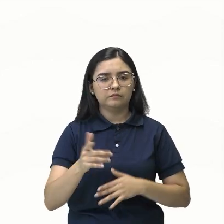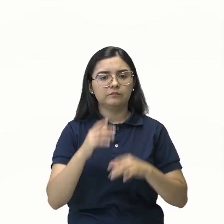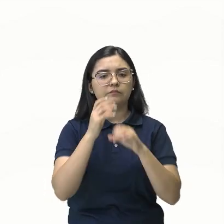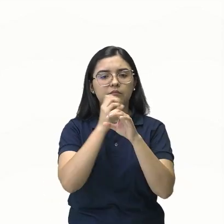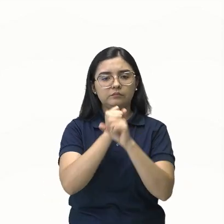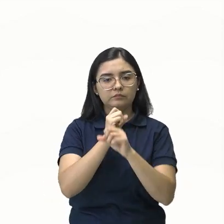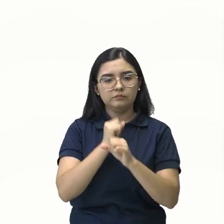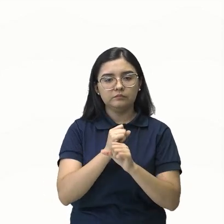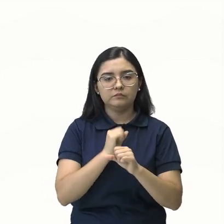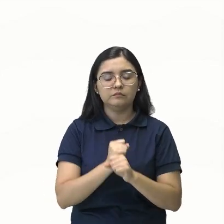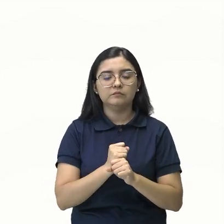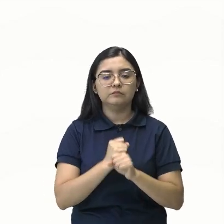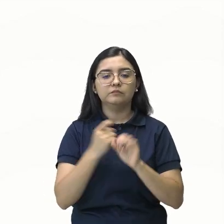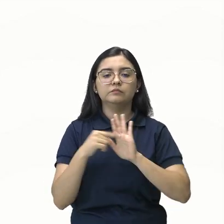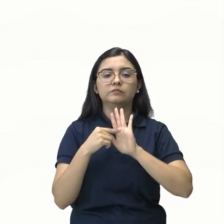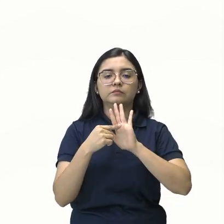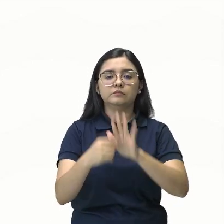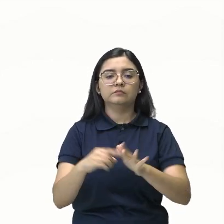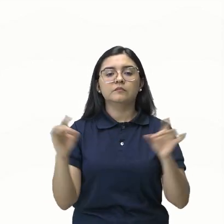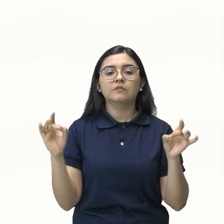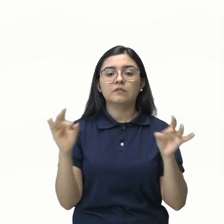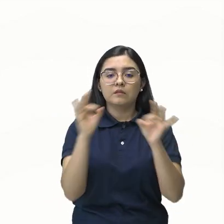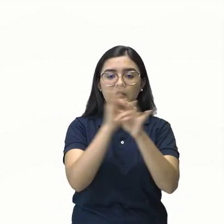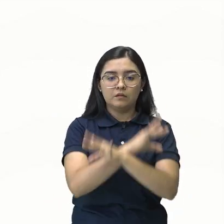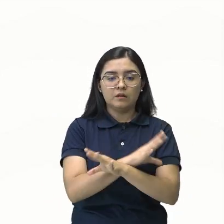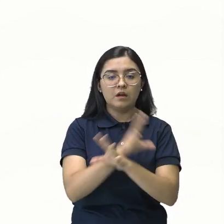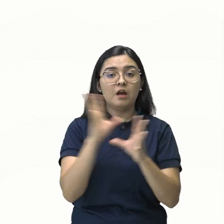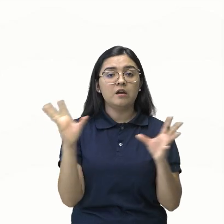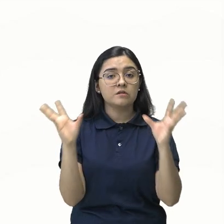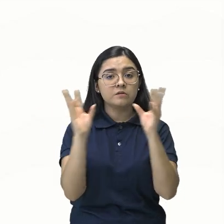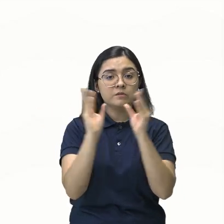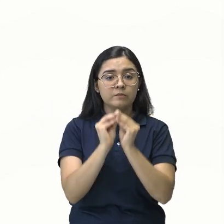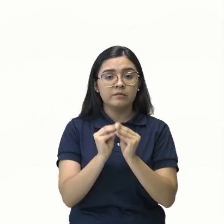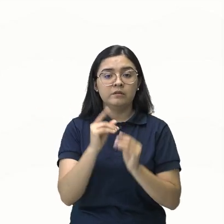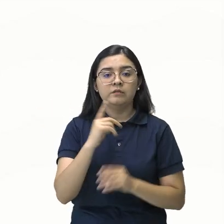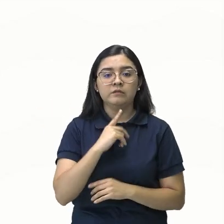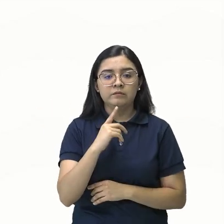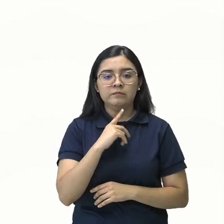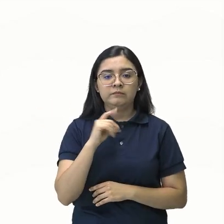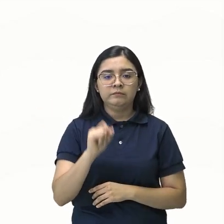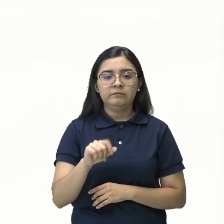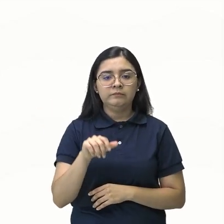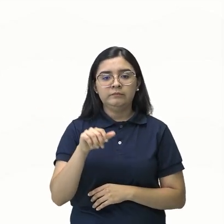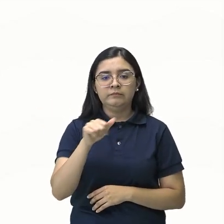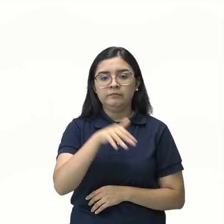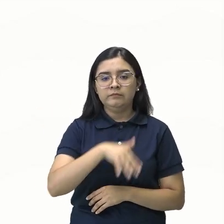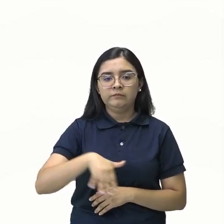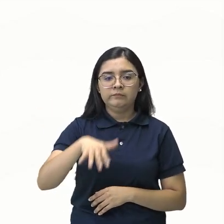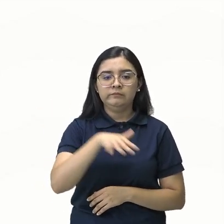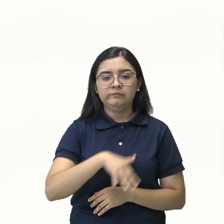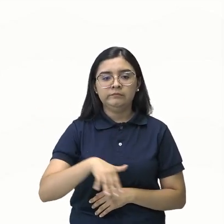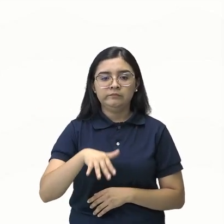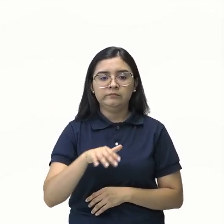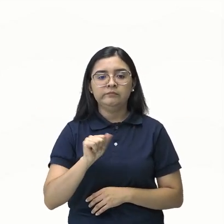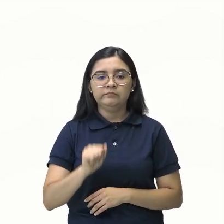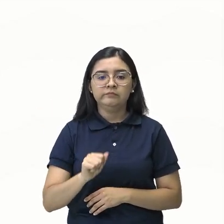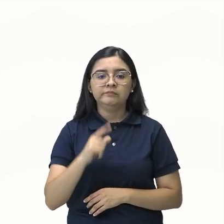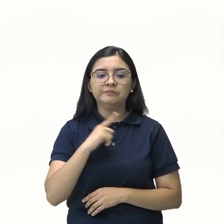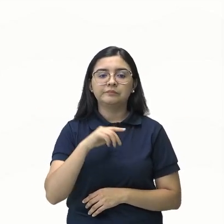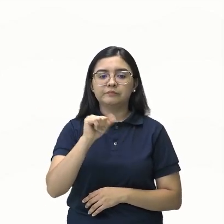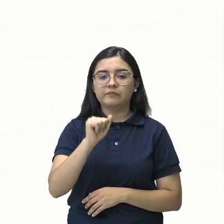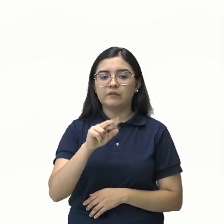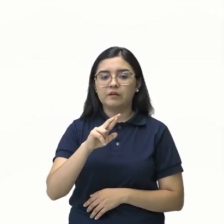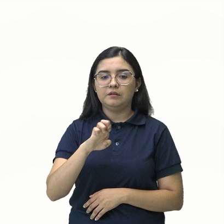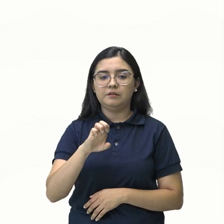já traz ela aqui já de forma já resumida, onde eu tenho a área da minha aresta, melhor, a medida da